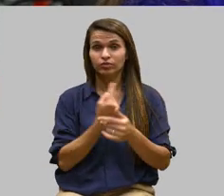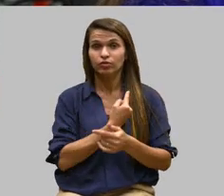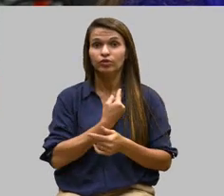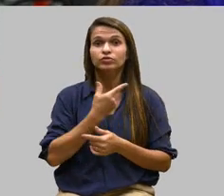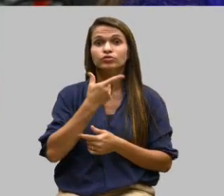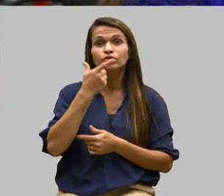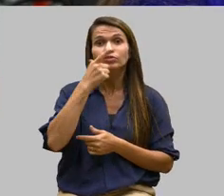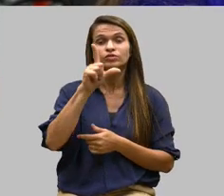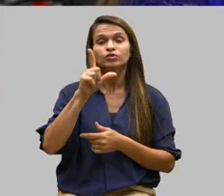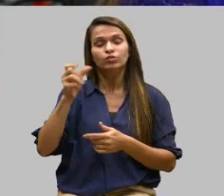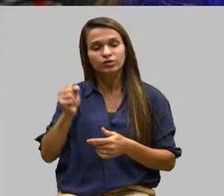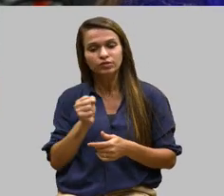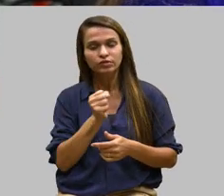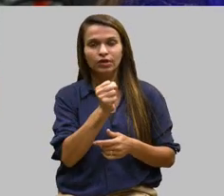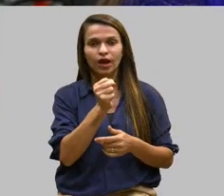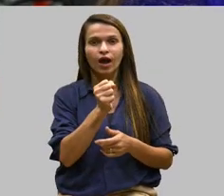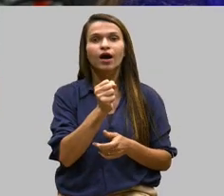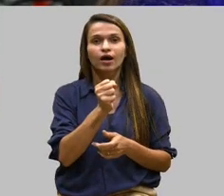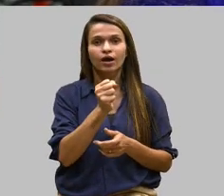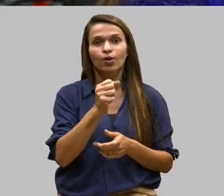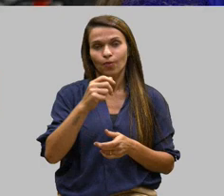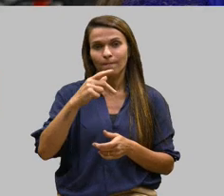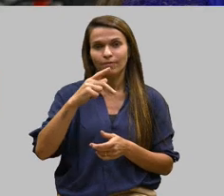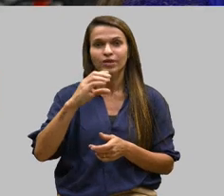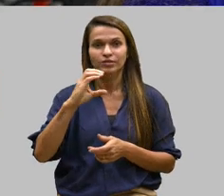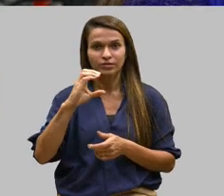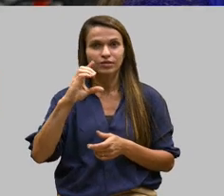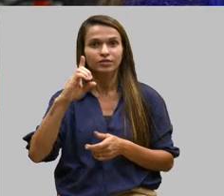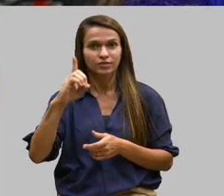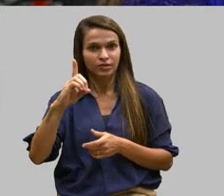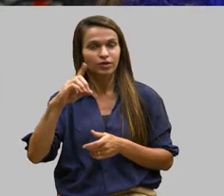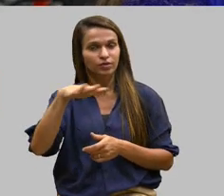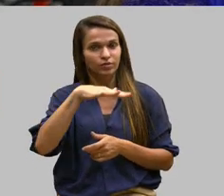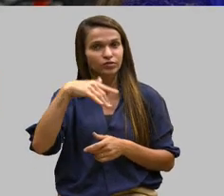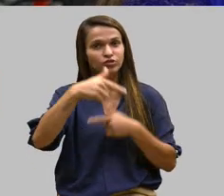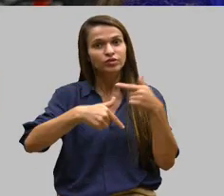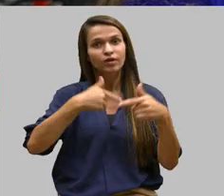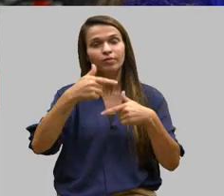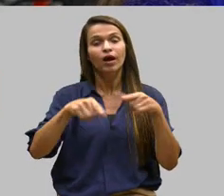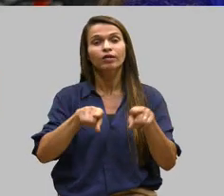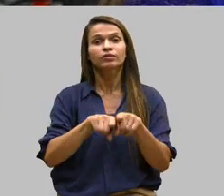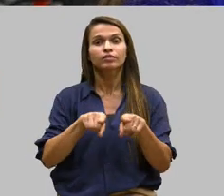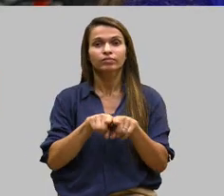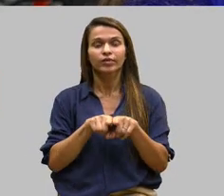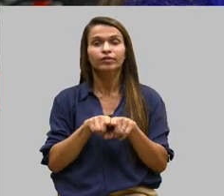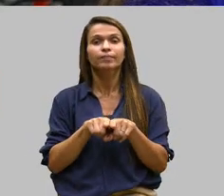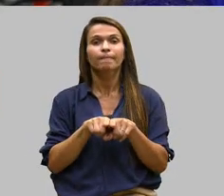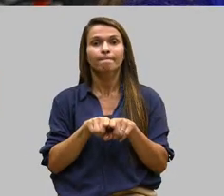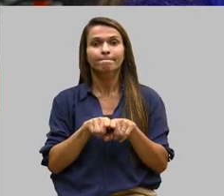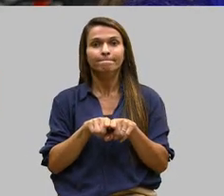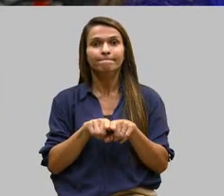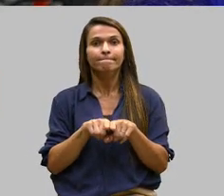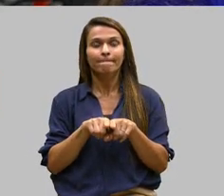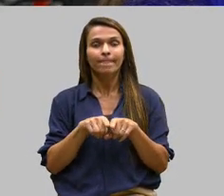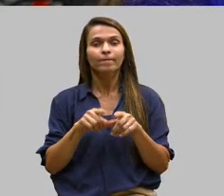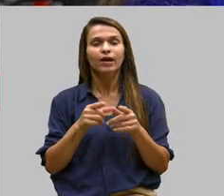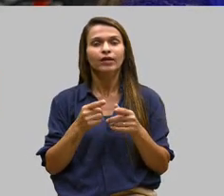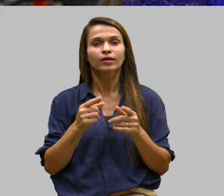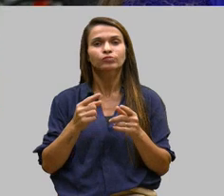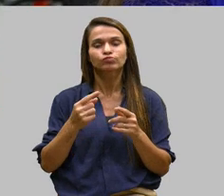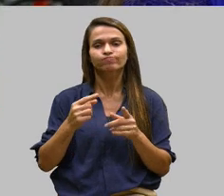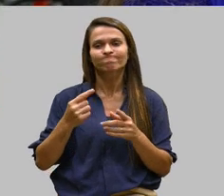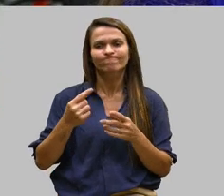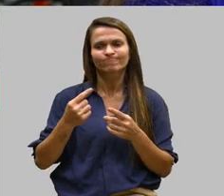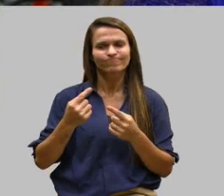inserir essas pessoas no mercado de trabalho sobretudo para combater o